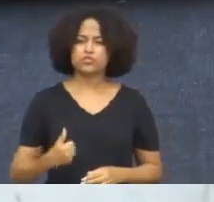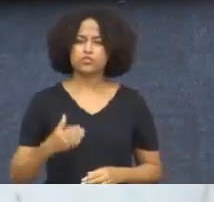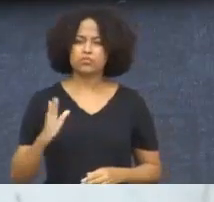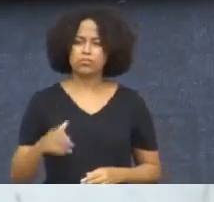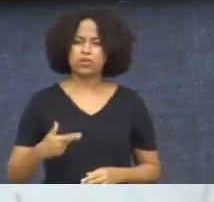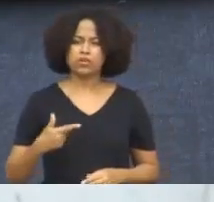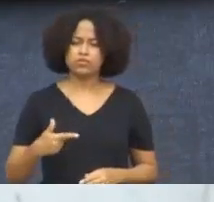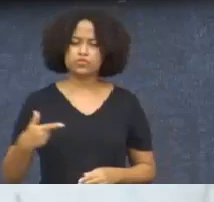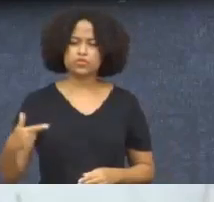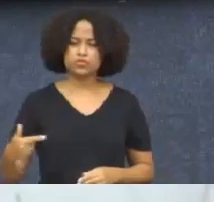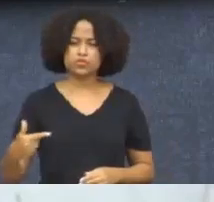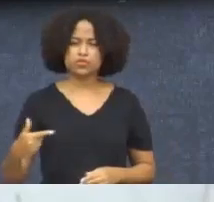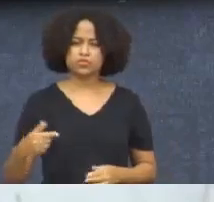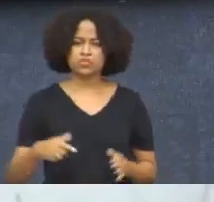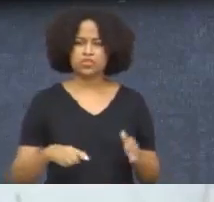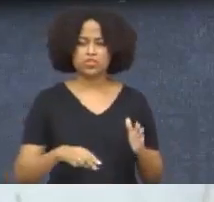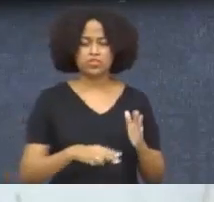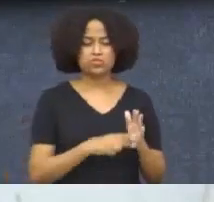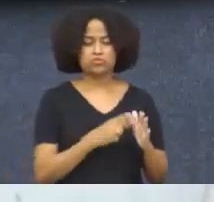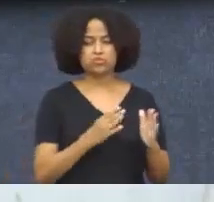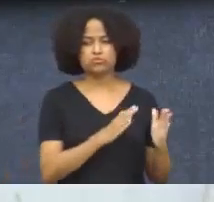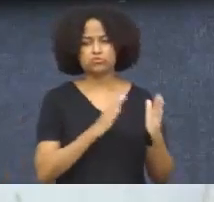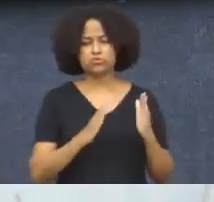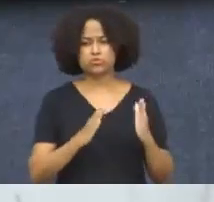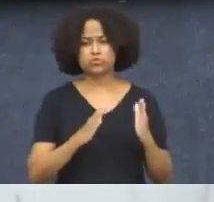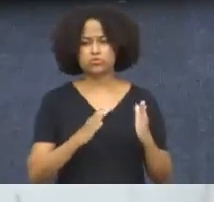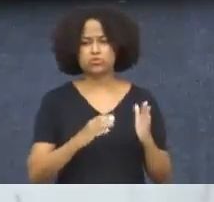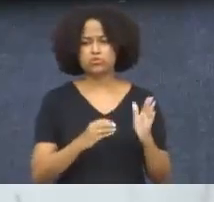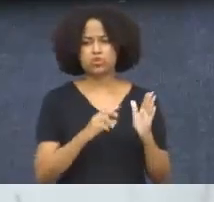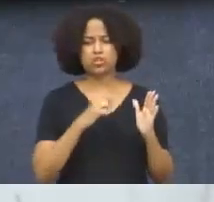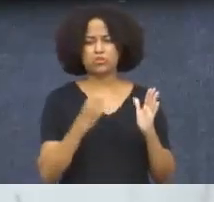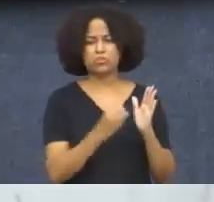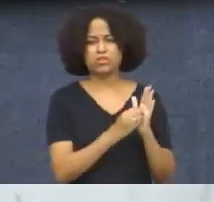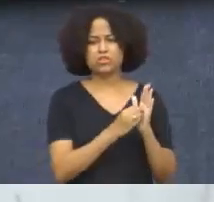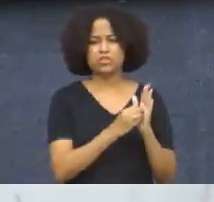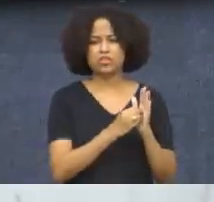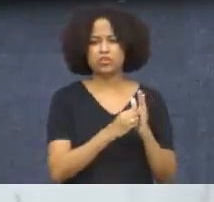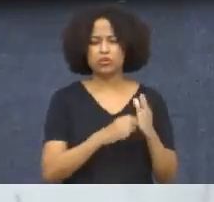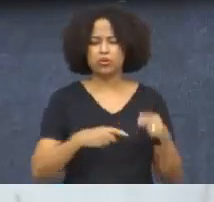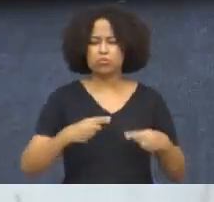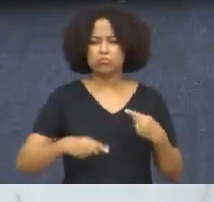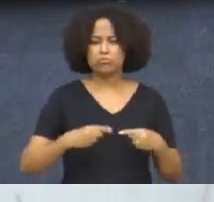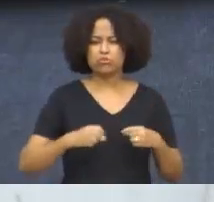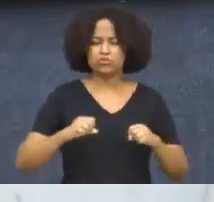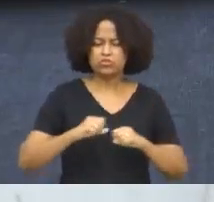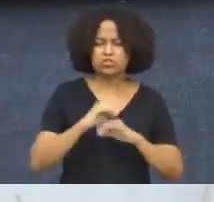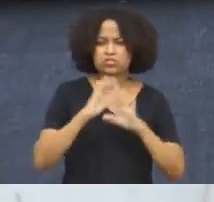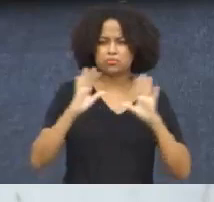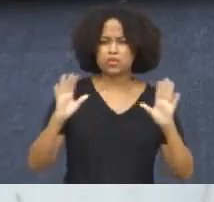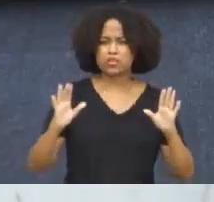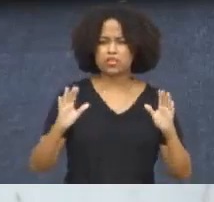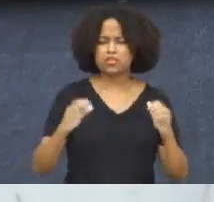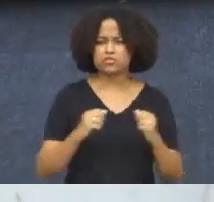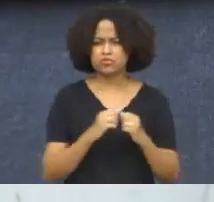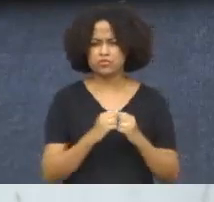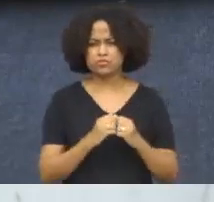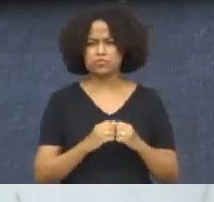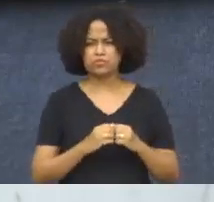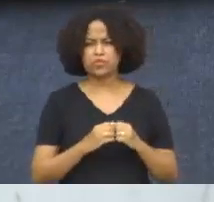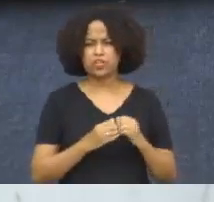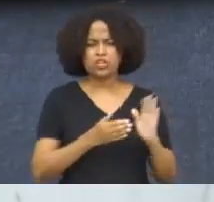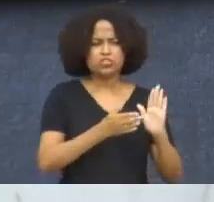371/2022, segundo turno. Ementa, institui a política de transparência ativo de